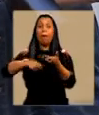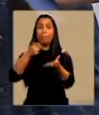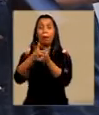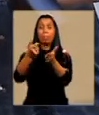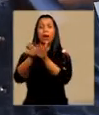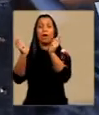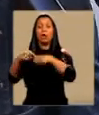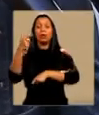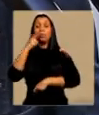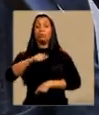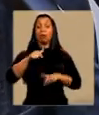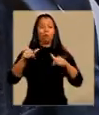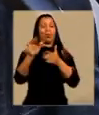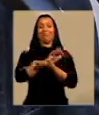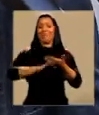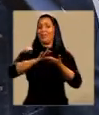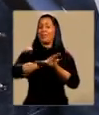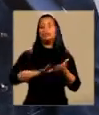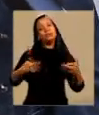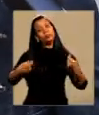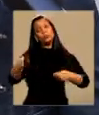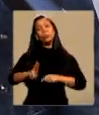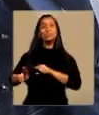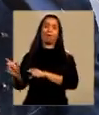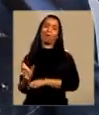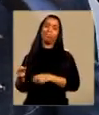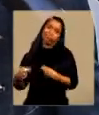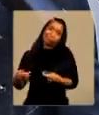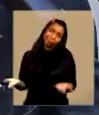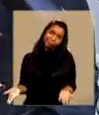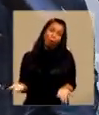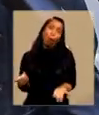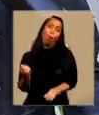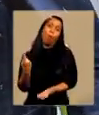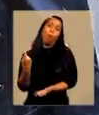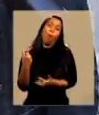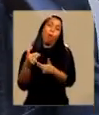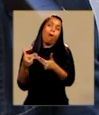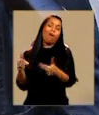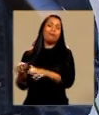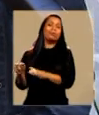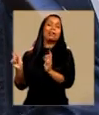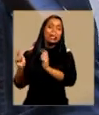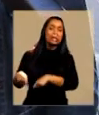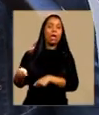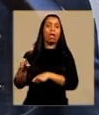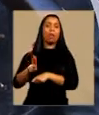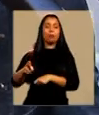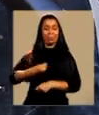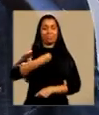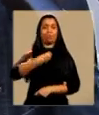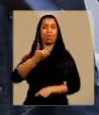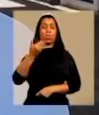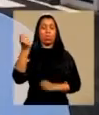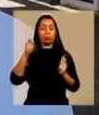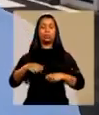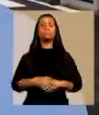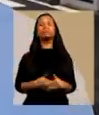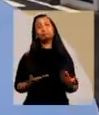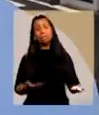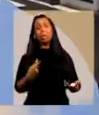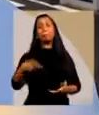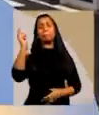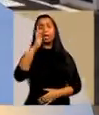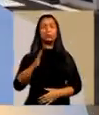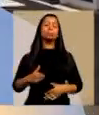consegui pagar, estava desempregada, então eu tive que usar o cartão. Foi o único meio para eu poder sobreviver. É devido